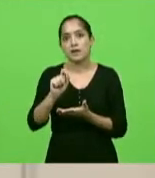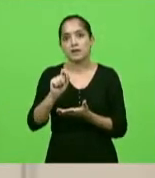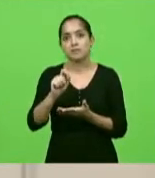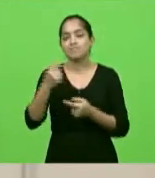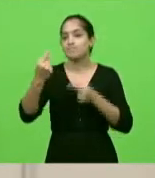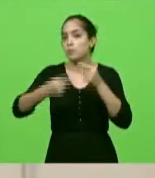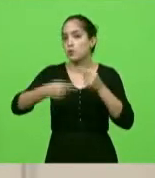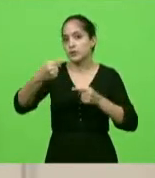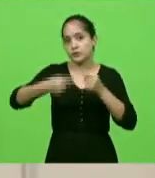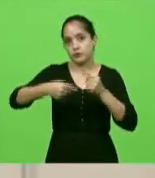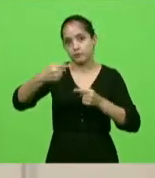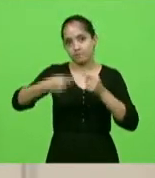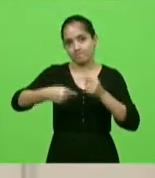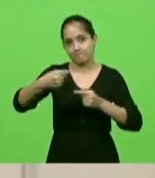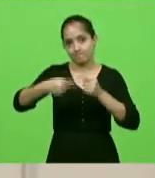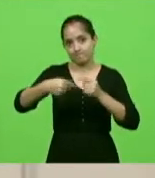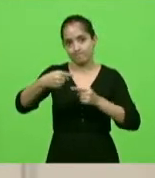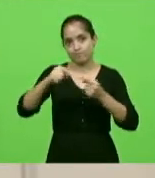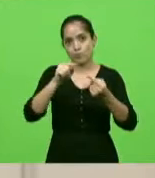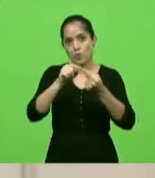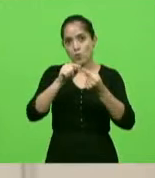eminentemente político,